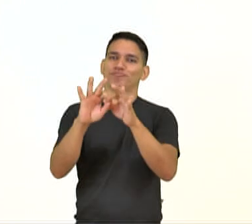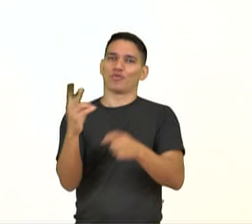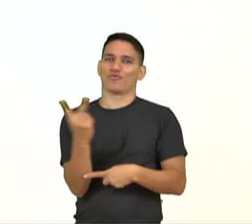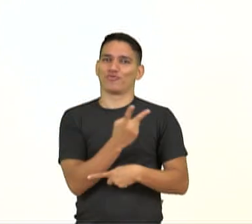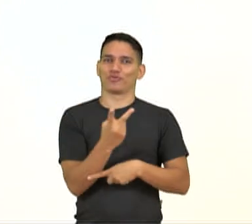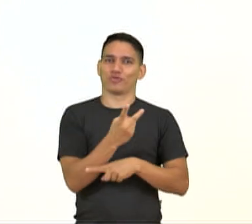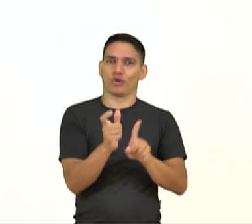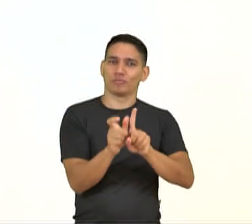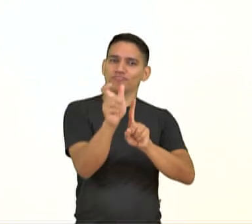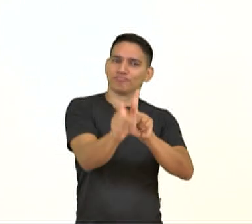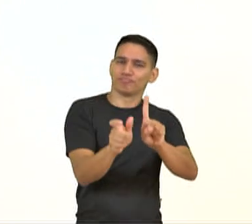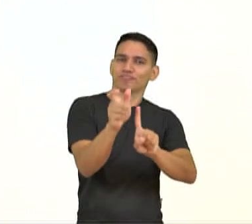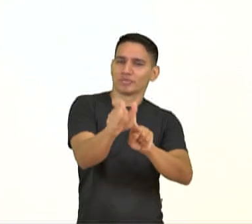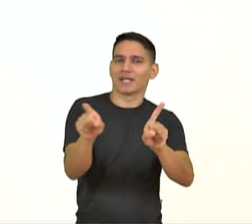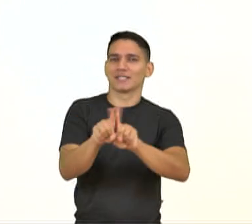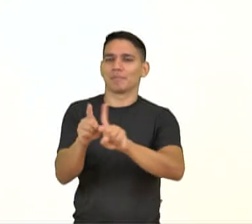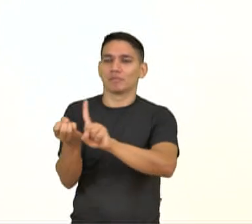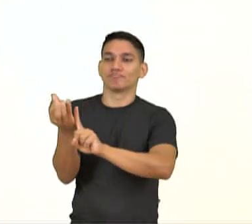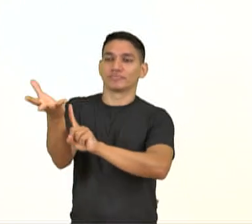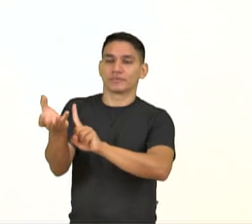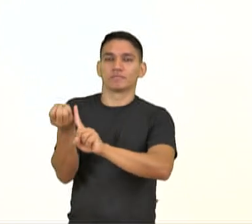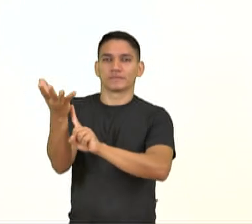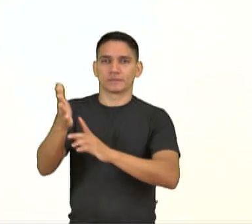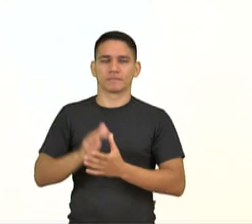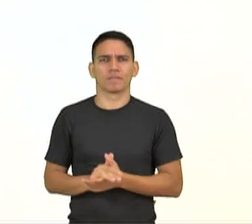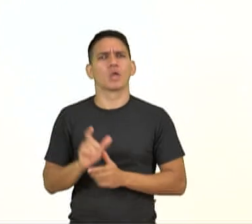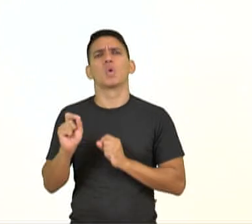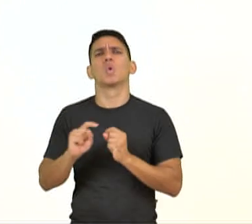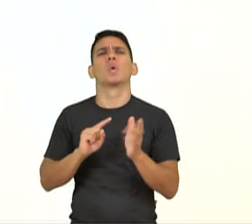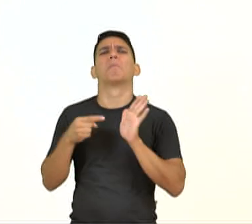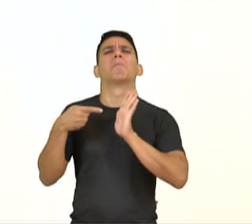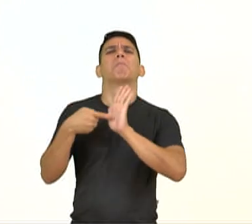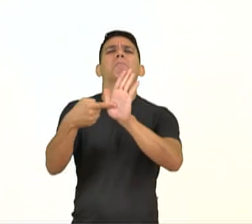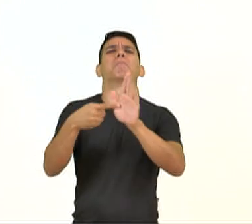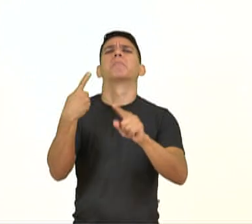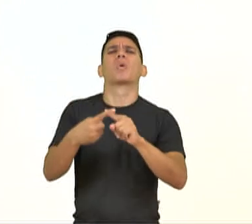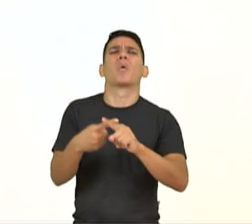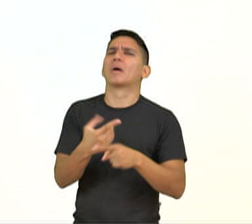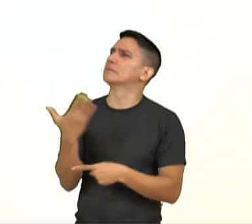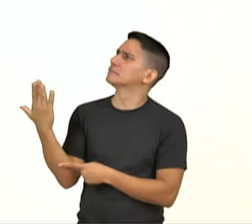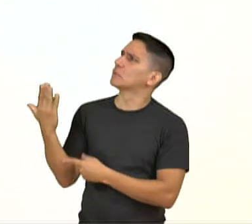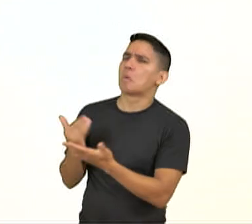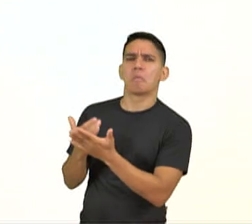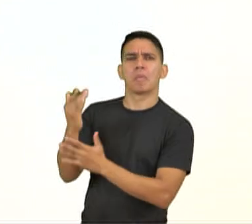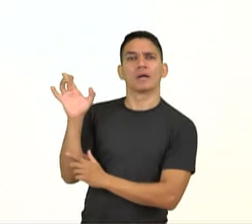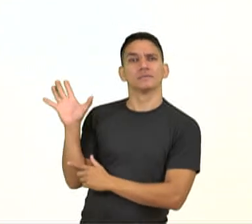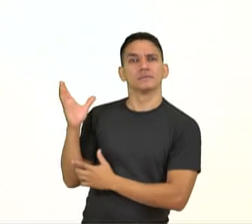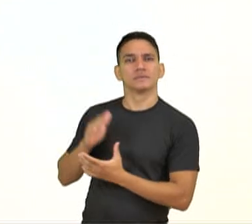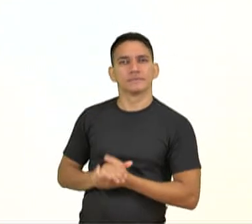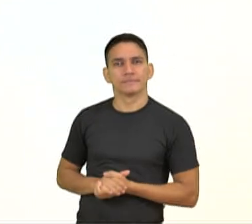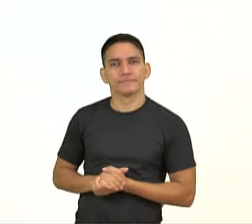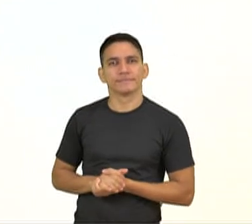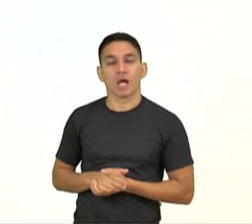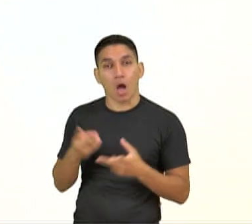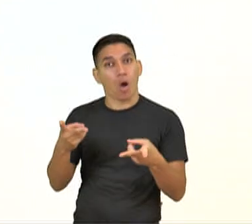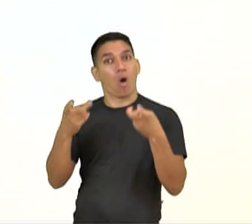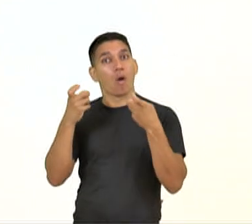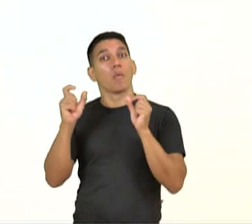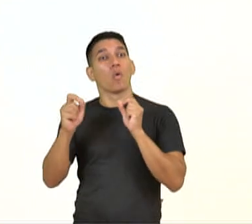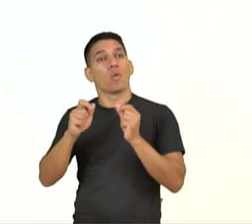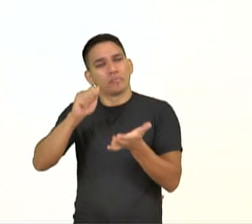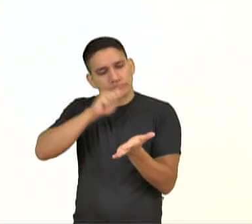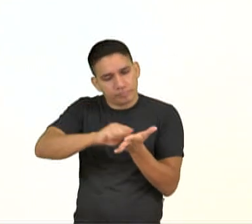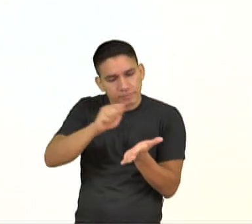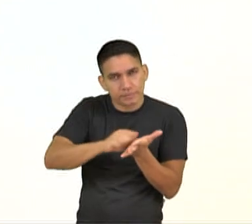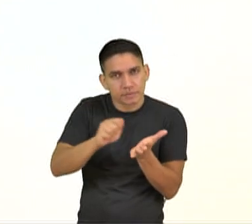com o não verbal. Qual fato originou a charge ao lado? Então, a gente tem que observar aqui o que está escrito no